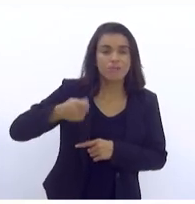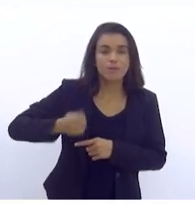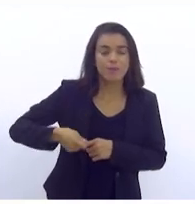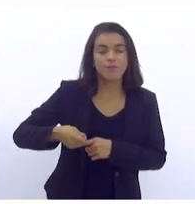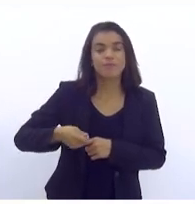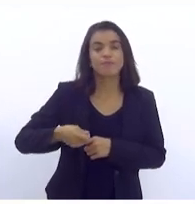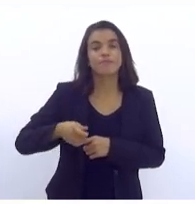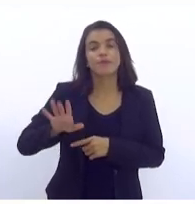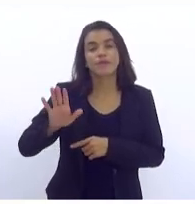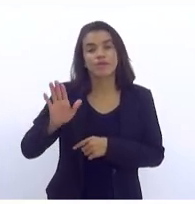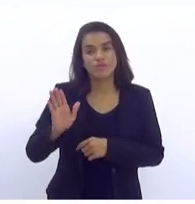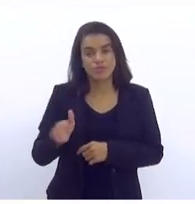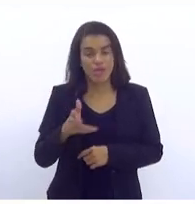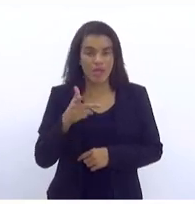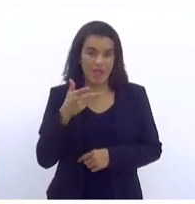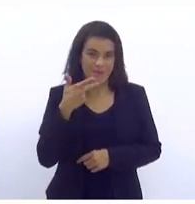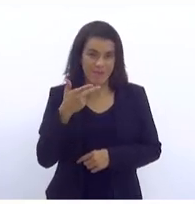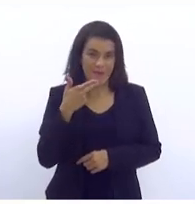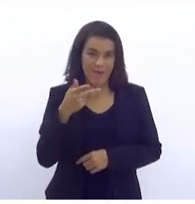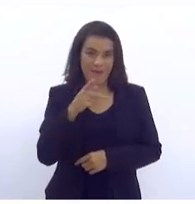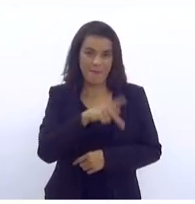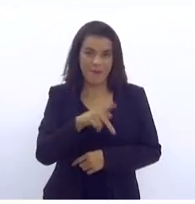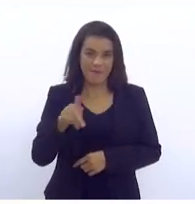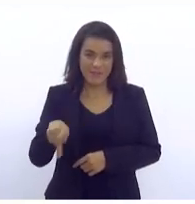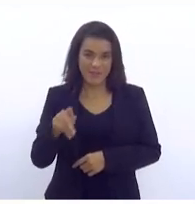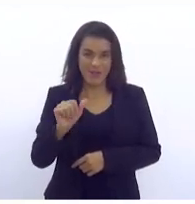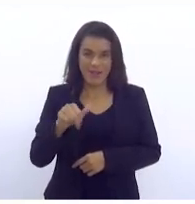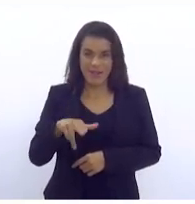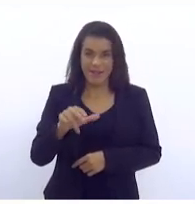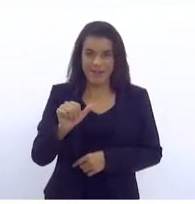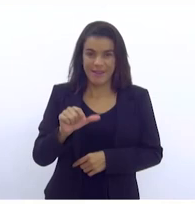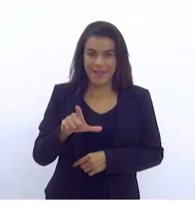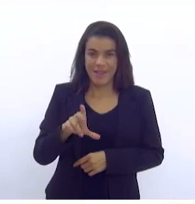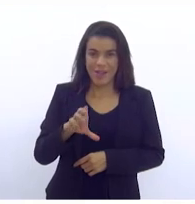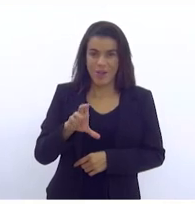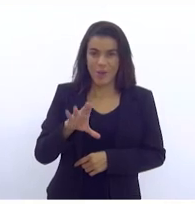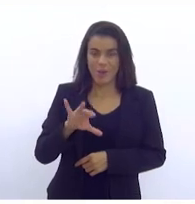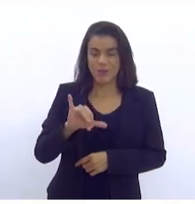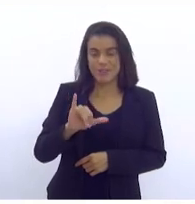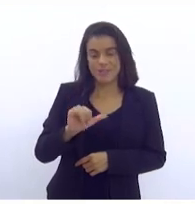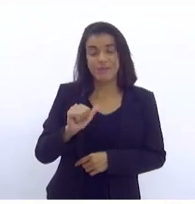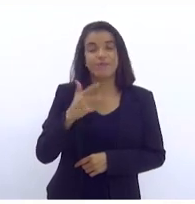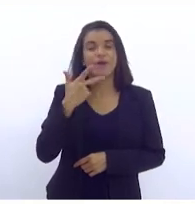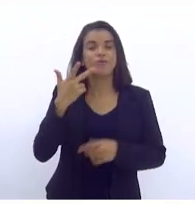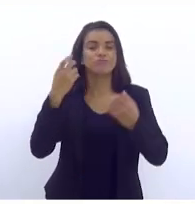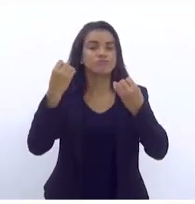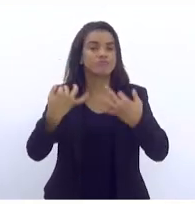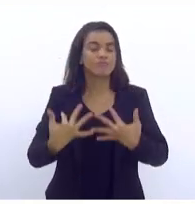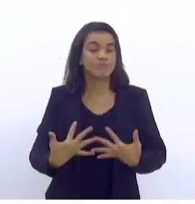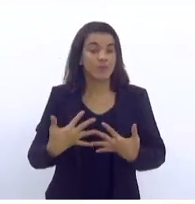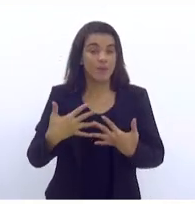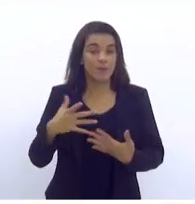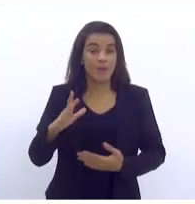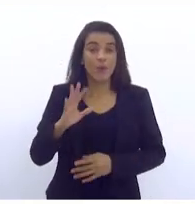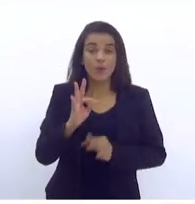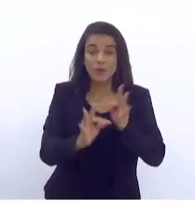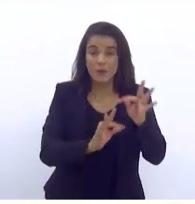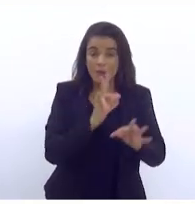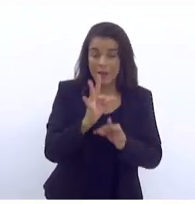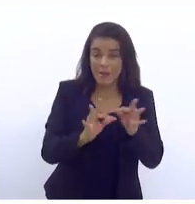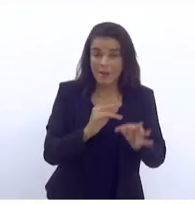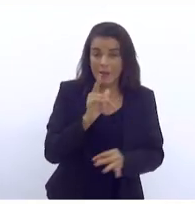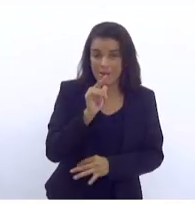bem colocou aqui a a professora eh Ana Lúcia né o o o o saneamento ele tem essa característica de